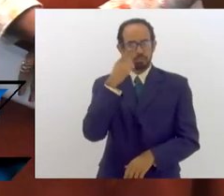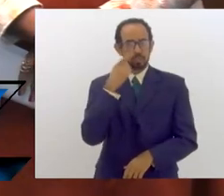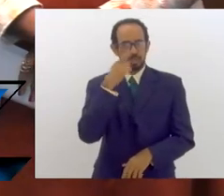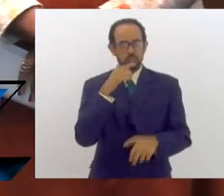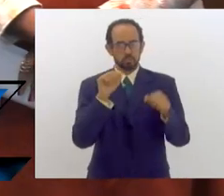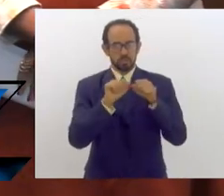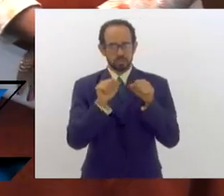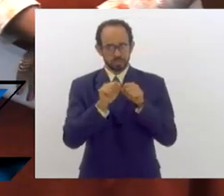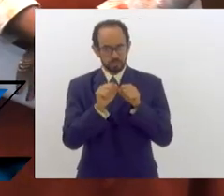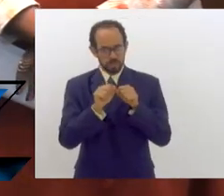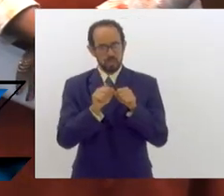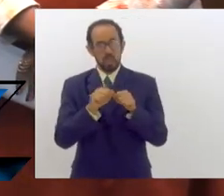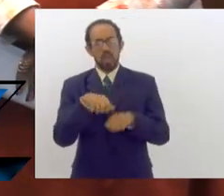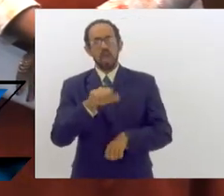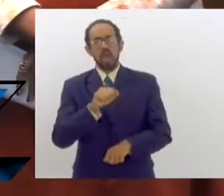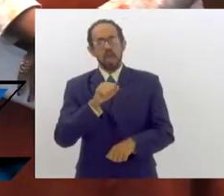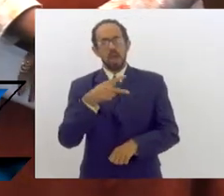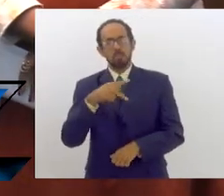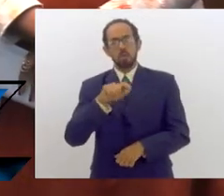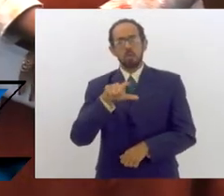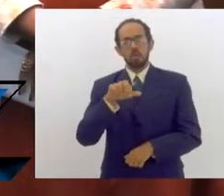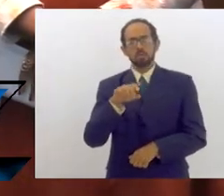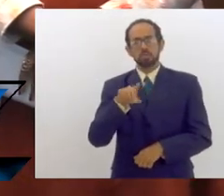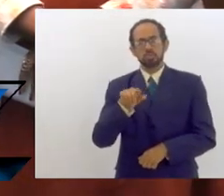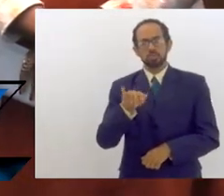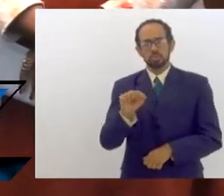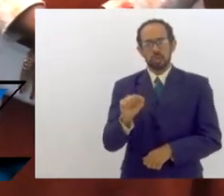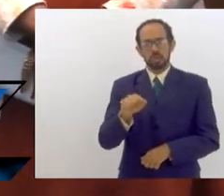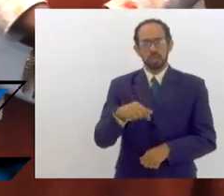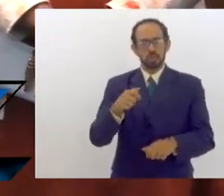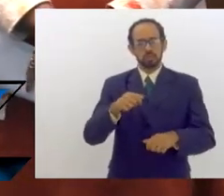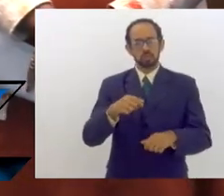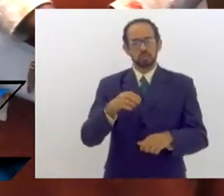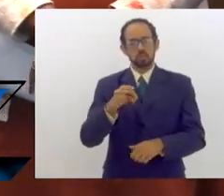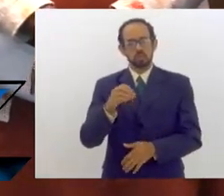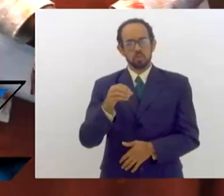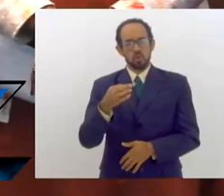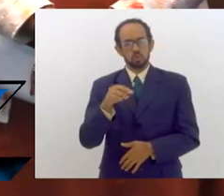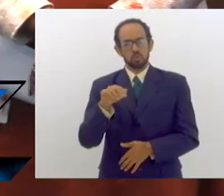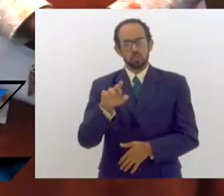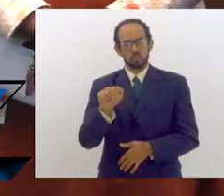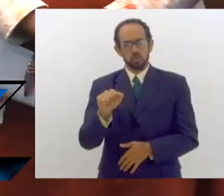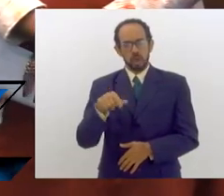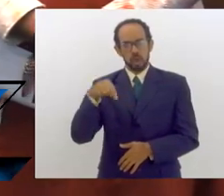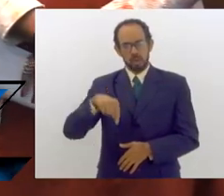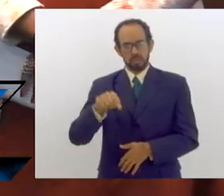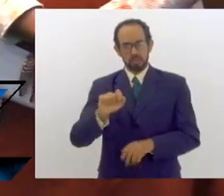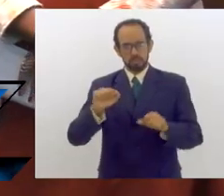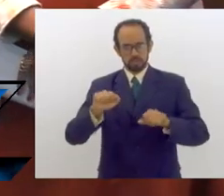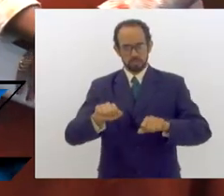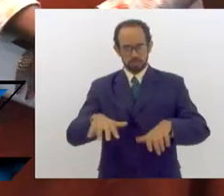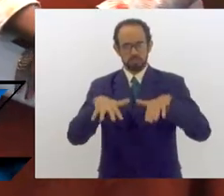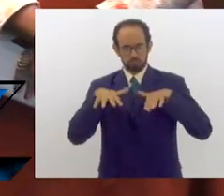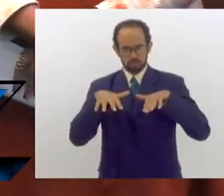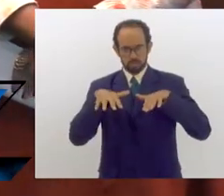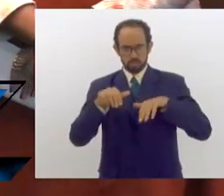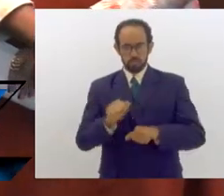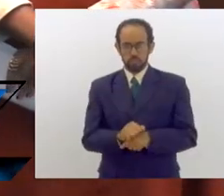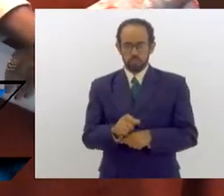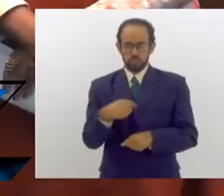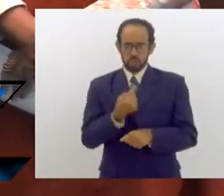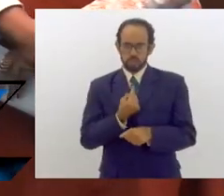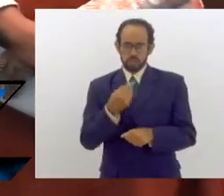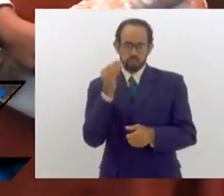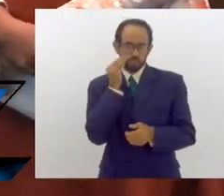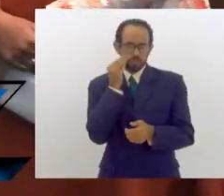Apologia da Tortura Apologia da violência de estado nesse Parlamento a gente inclusive tá tentando fechar um acordo